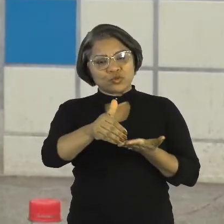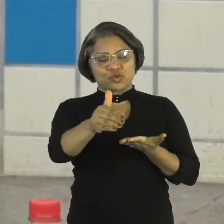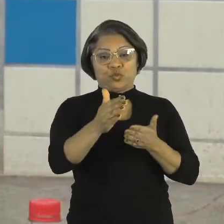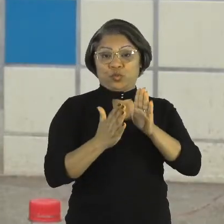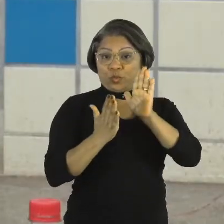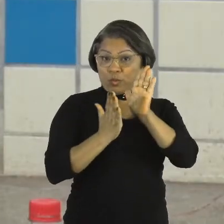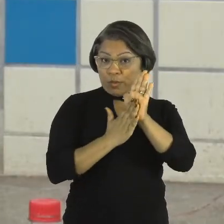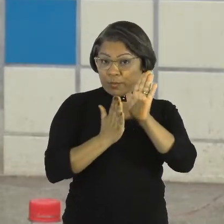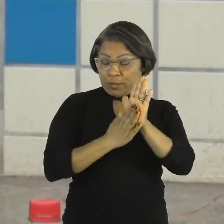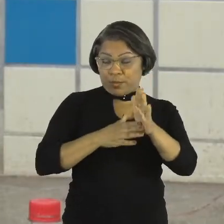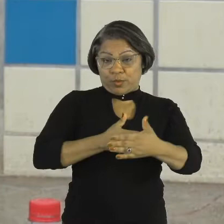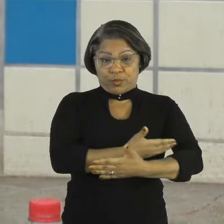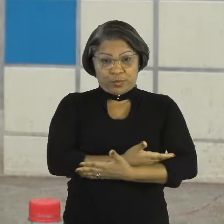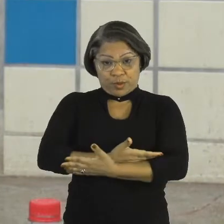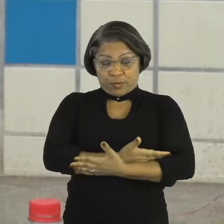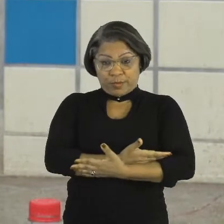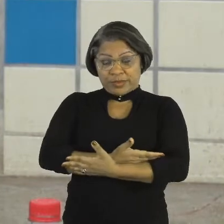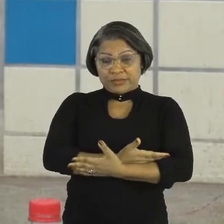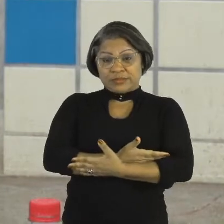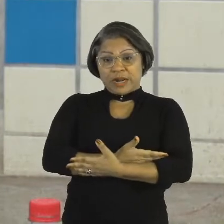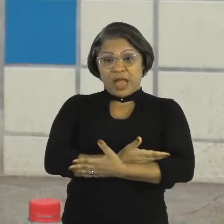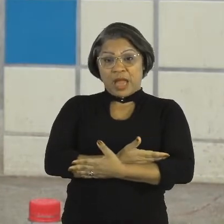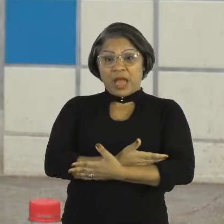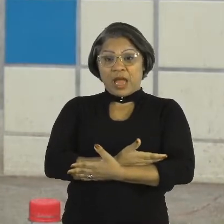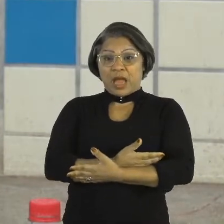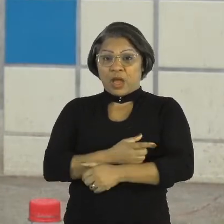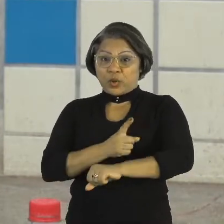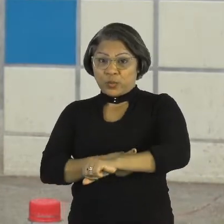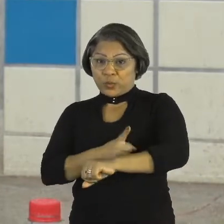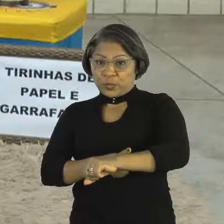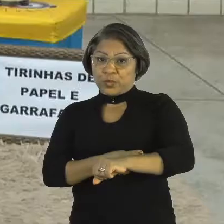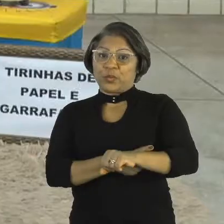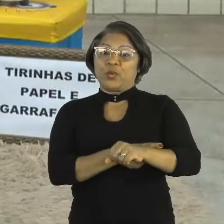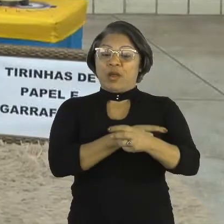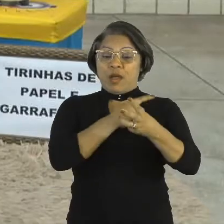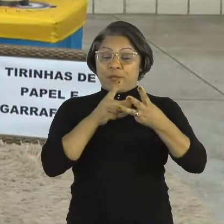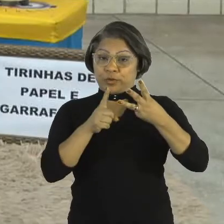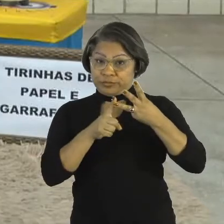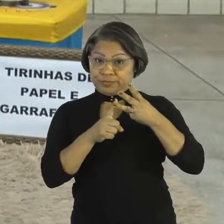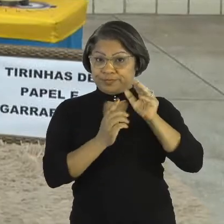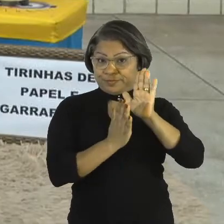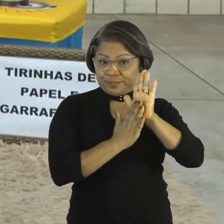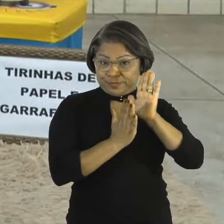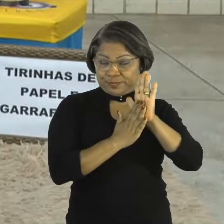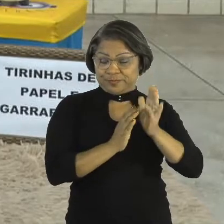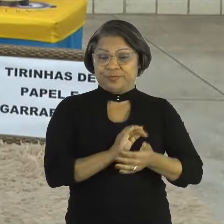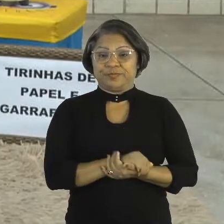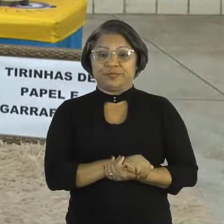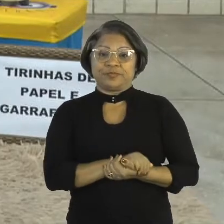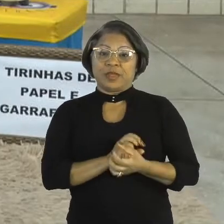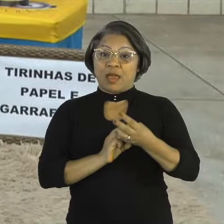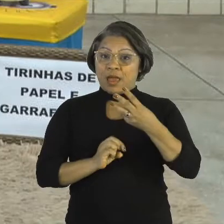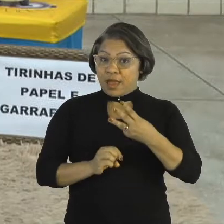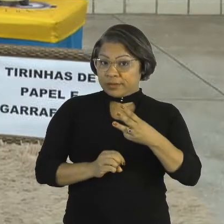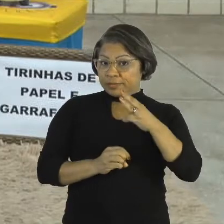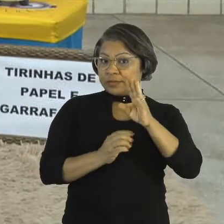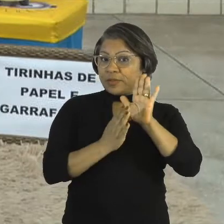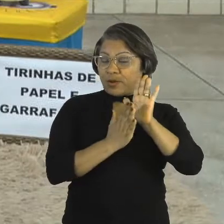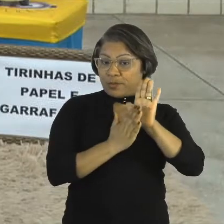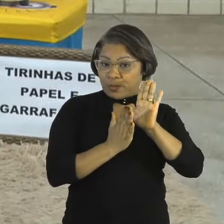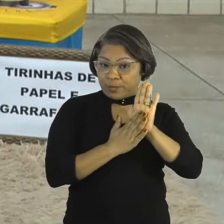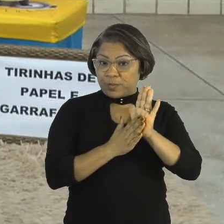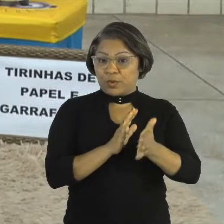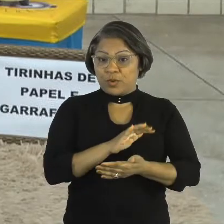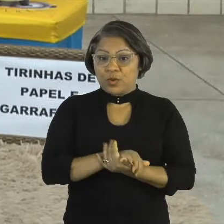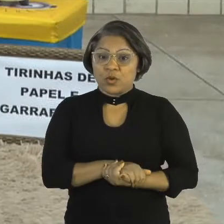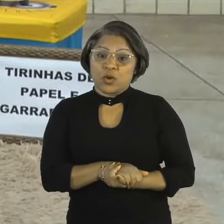para o berçário 1, vamos agora para a nossa terceira proposta. A nossa terceira proposta é tirinhas de papel e